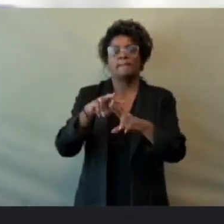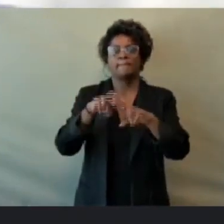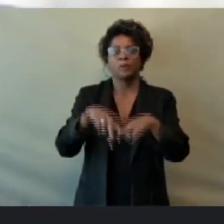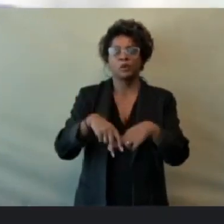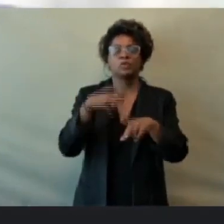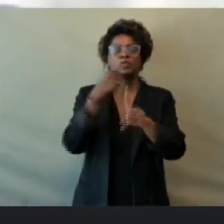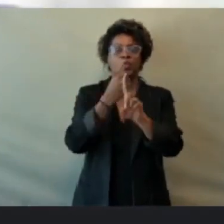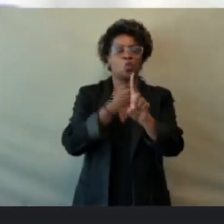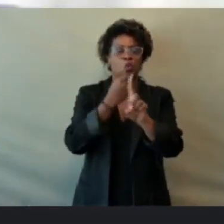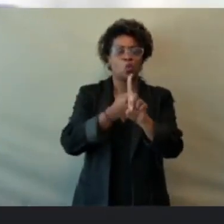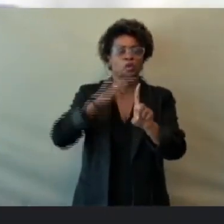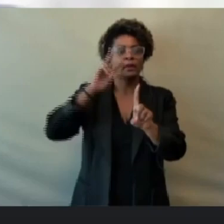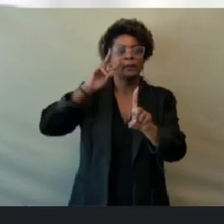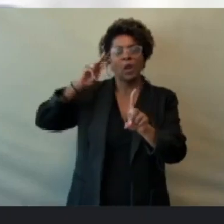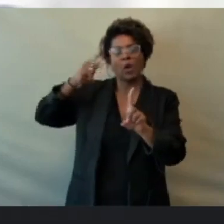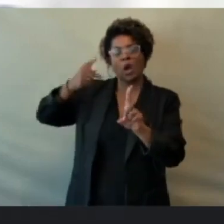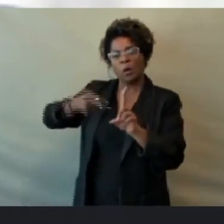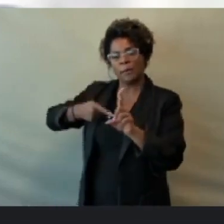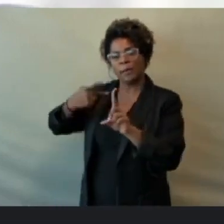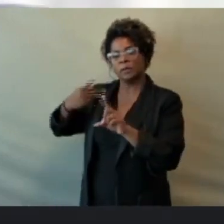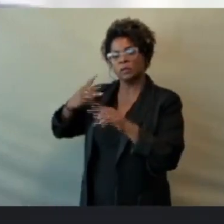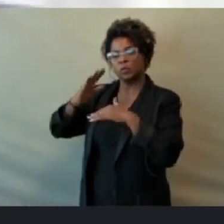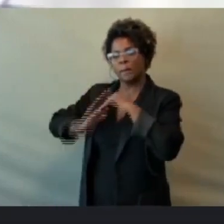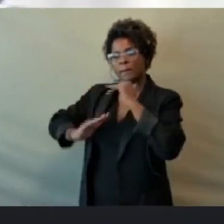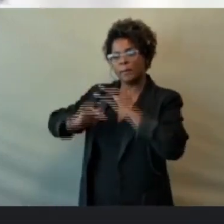para que vocês sejam mais bem aparados